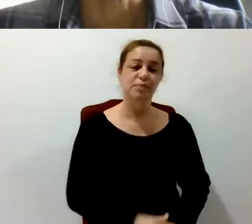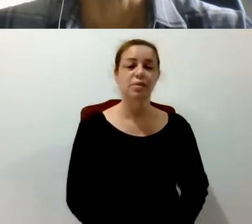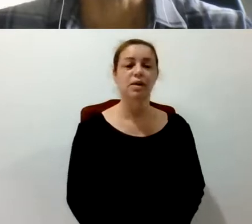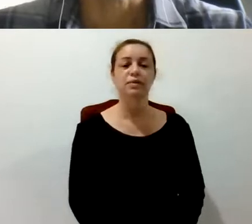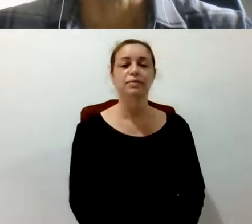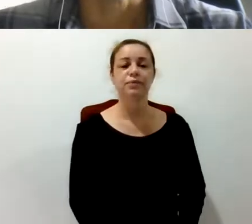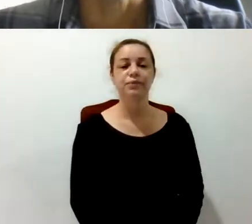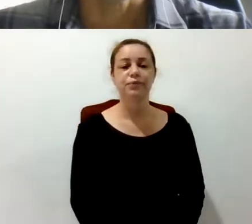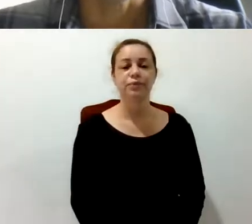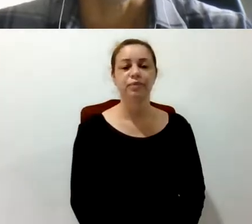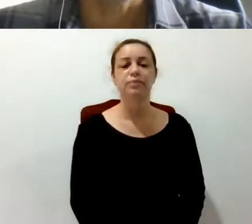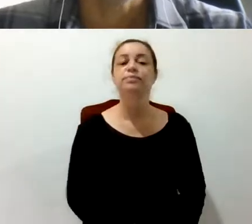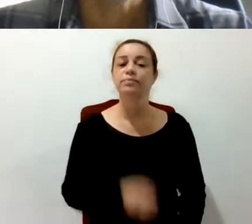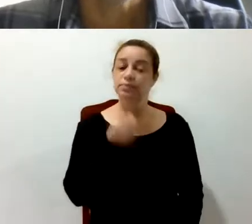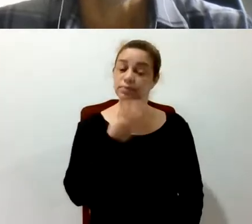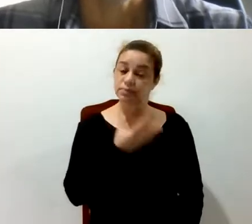Tanto do ponto de vista, né,